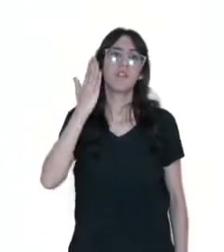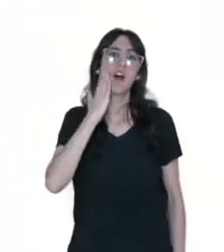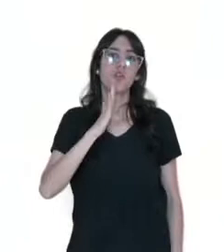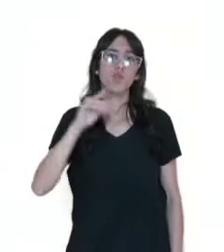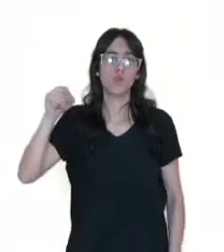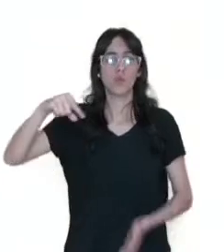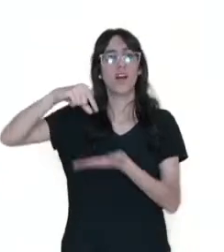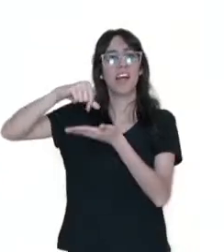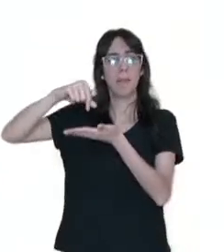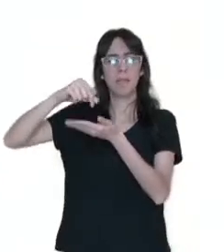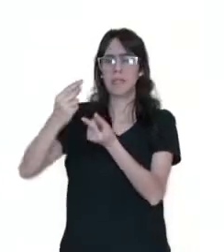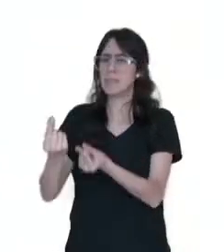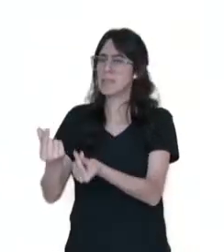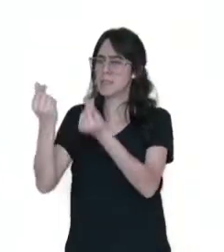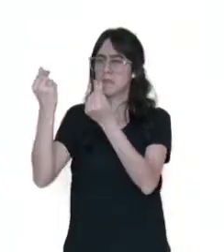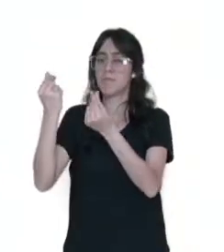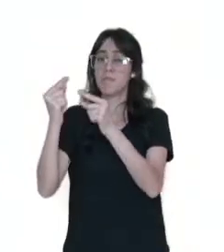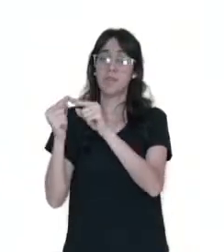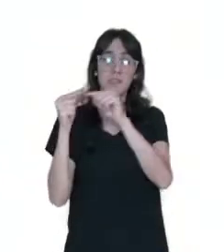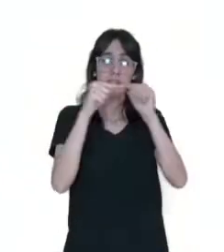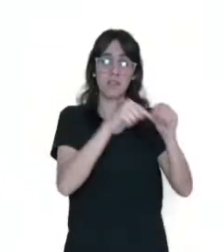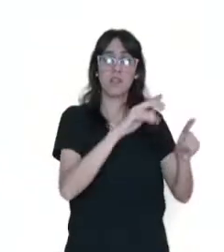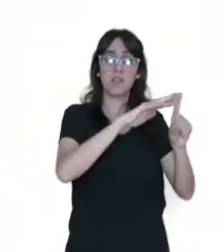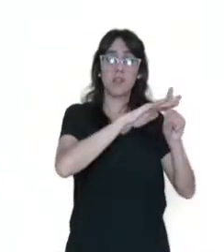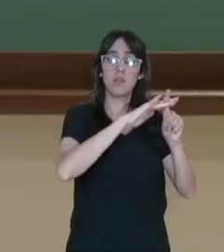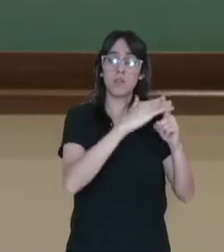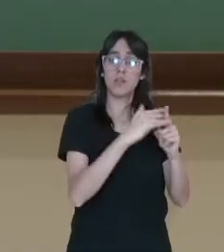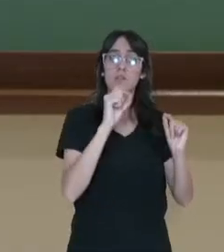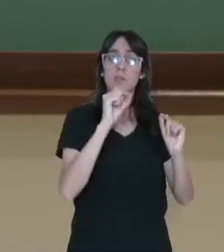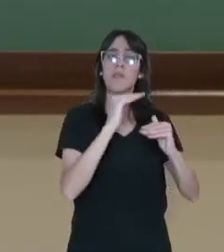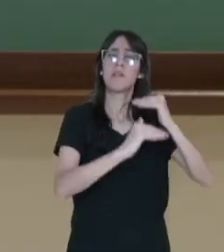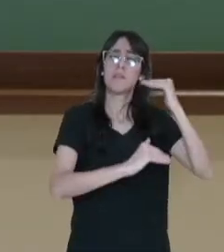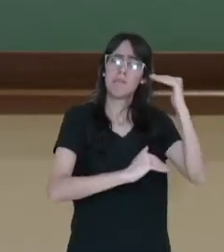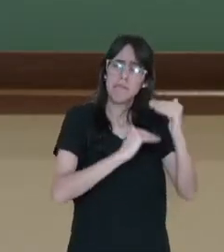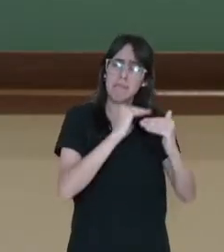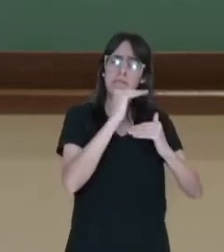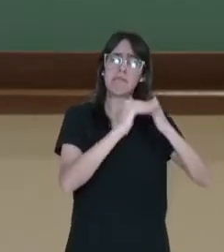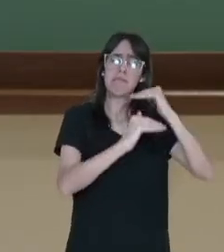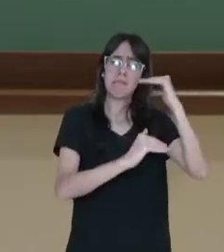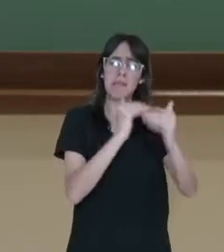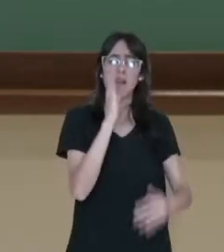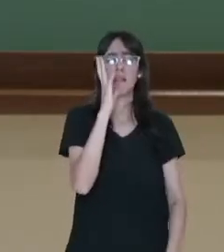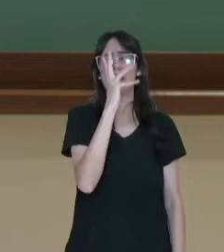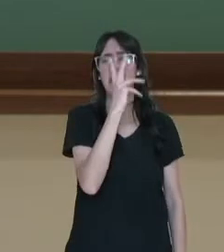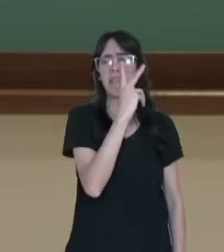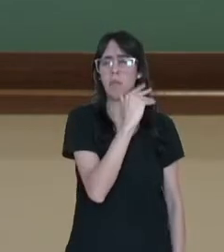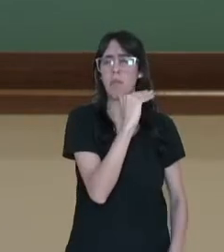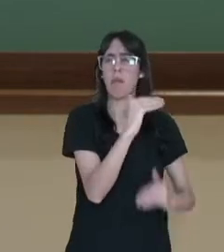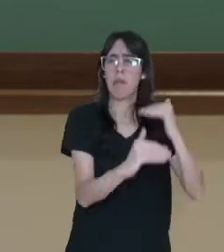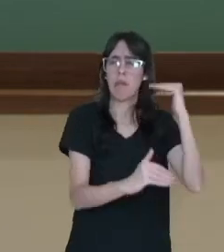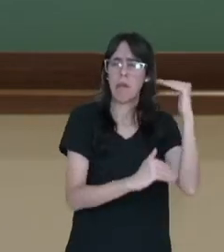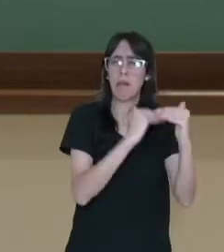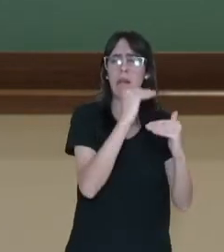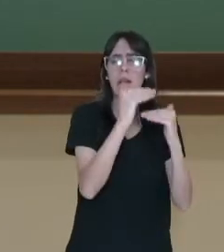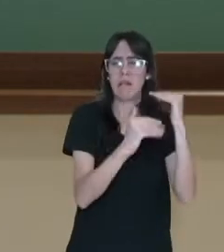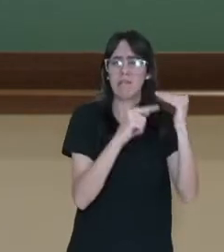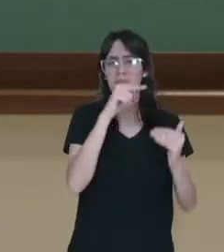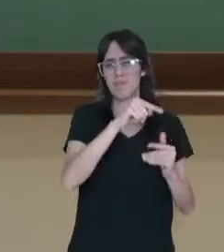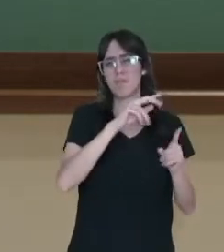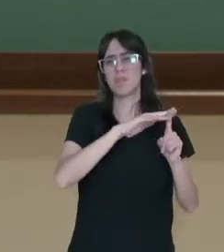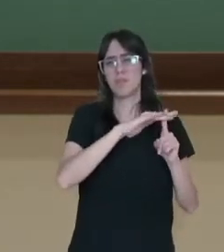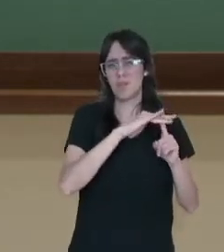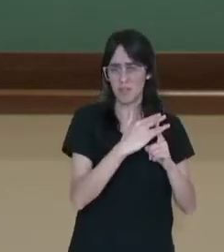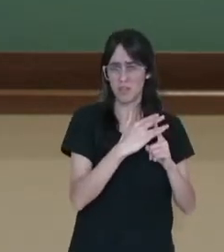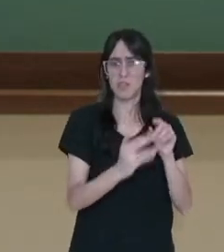azul. Já a Alemanha socialista progredia com enorme dificuldade, muito lentamente. A Alemanha socialista, ou